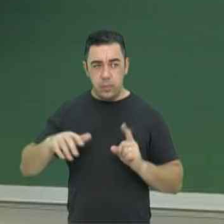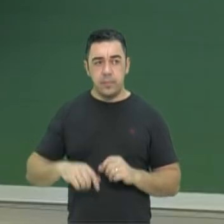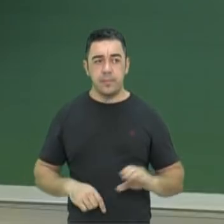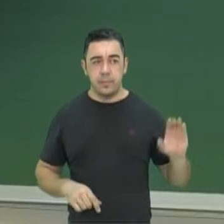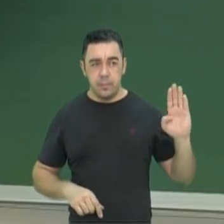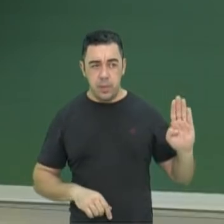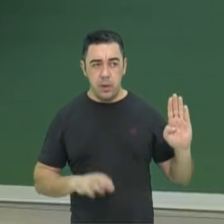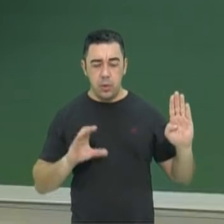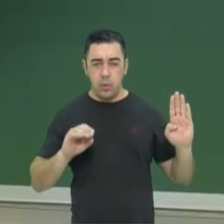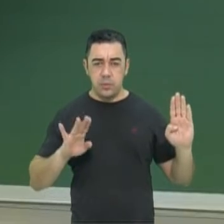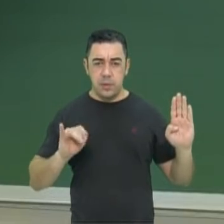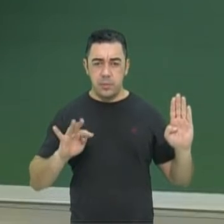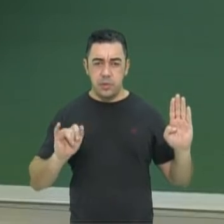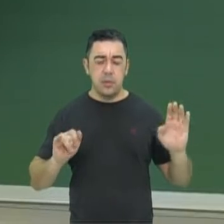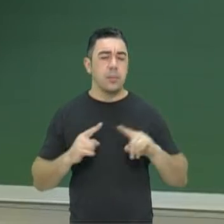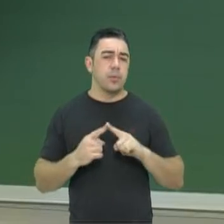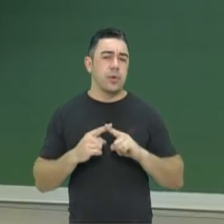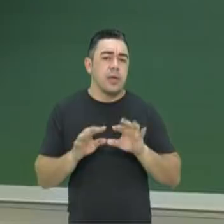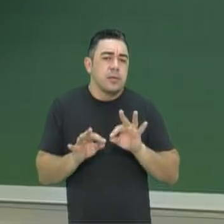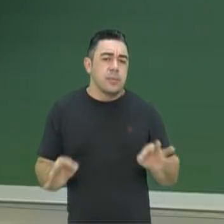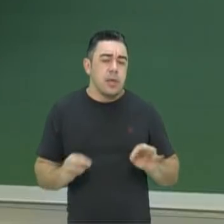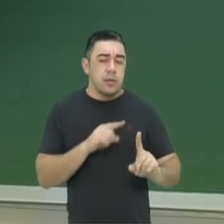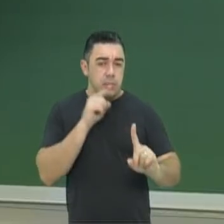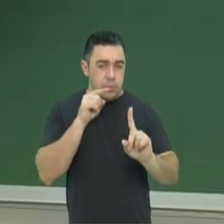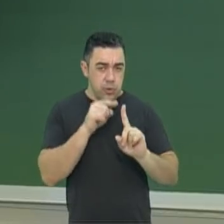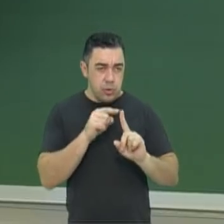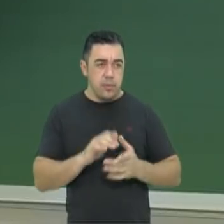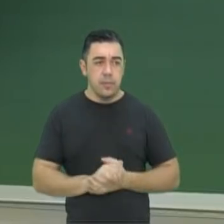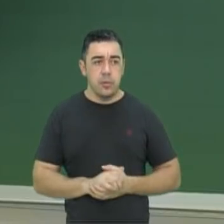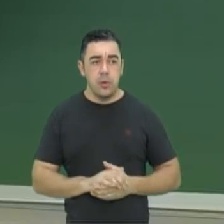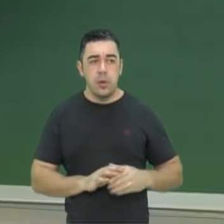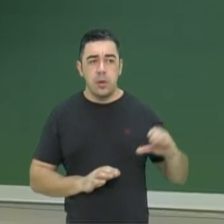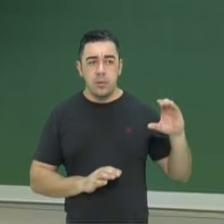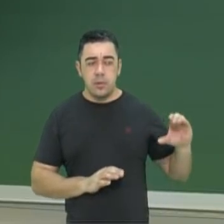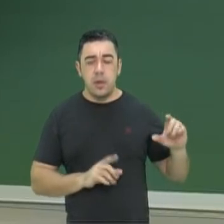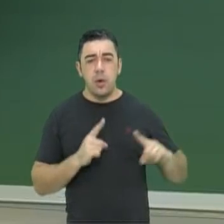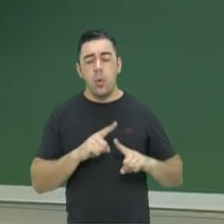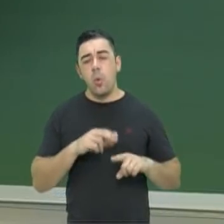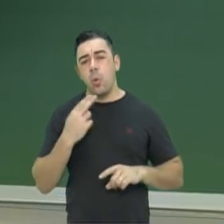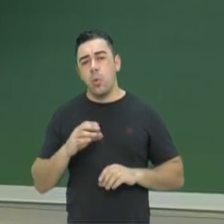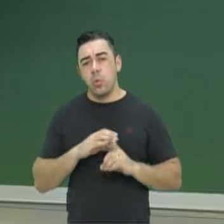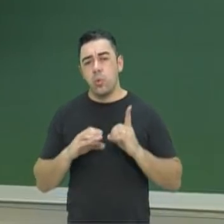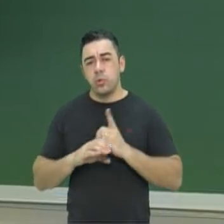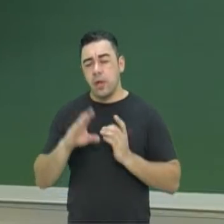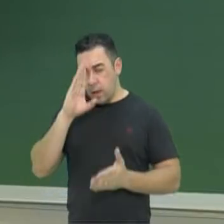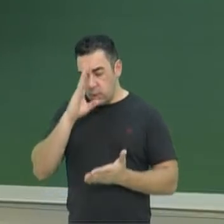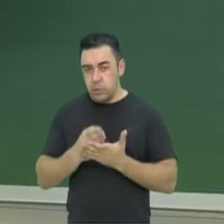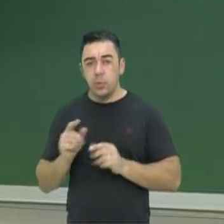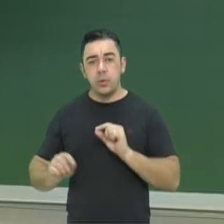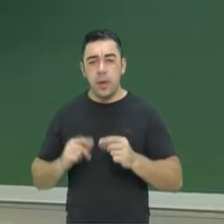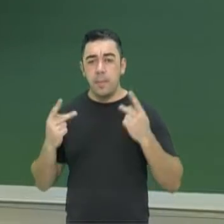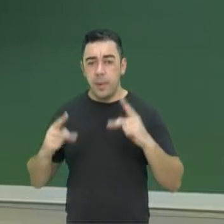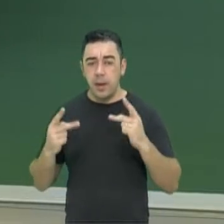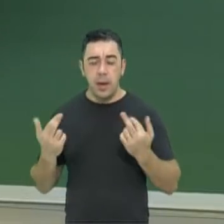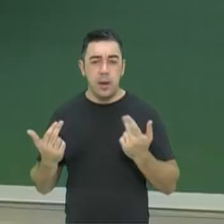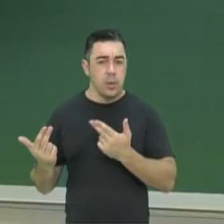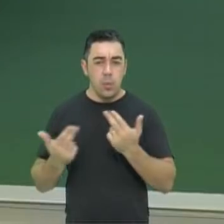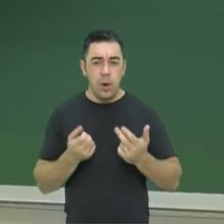Conceptista, porque defende a simplicidade e a objetividade. Ou cultista, porque acredita que pregar é